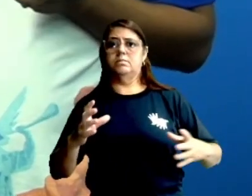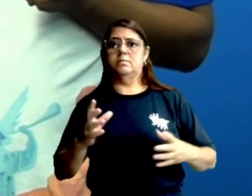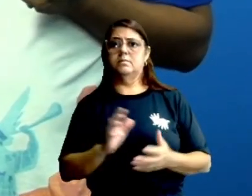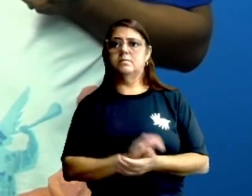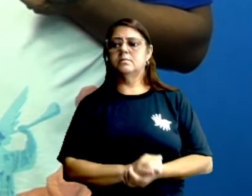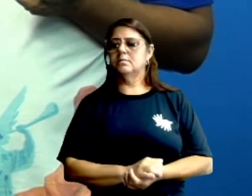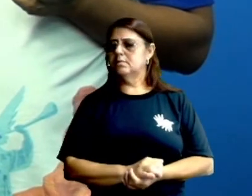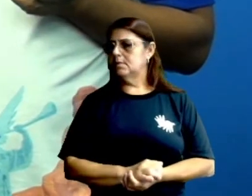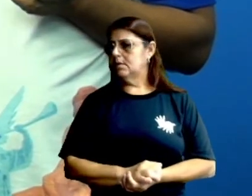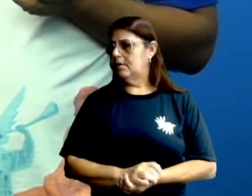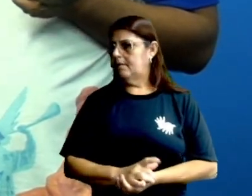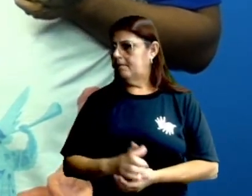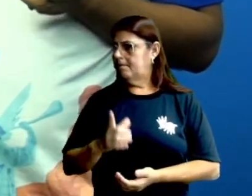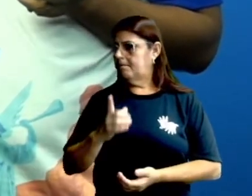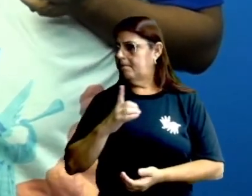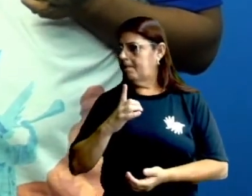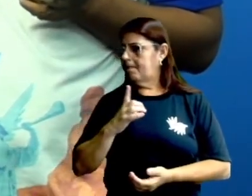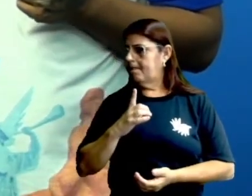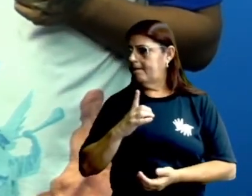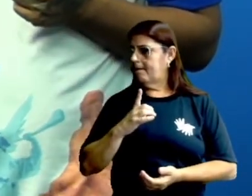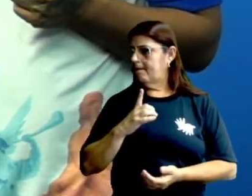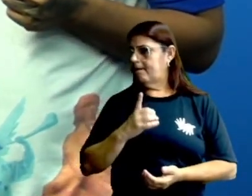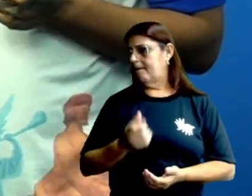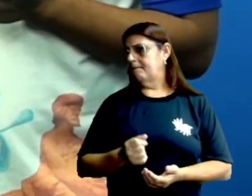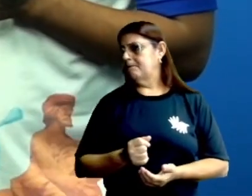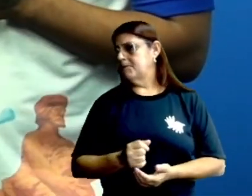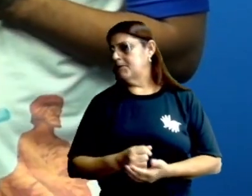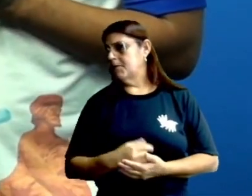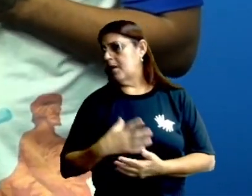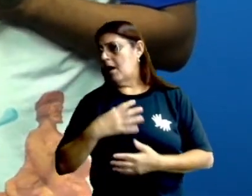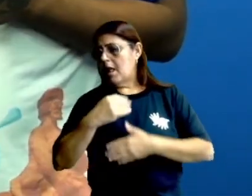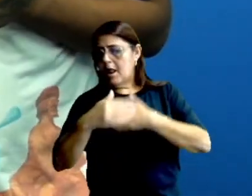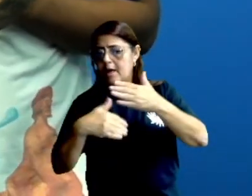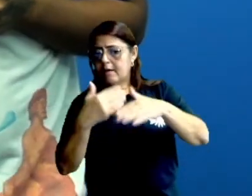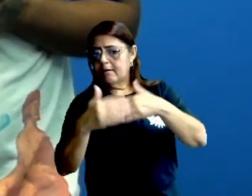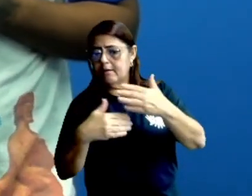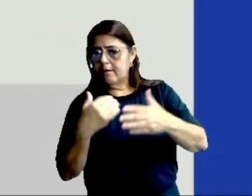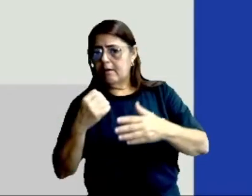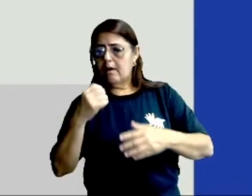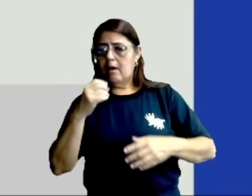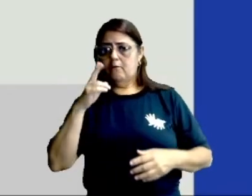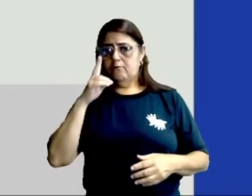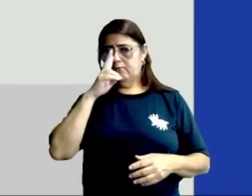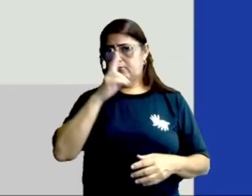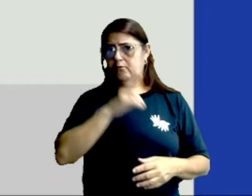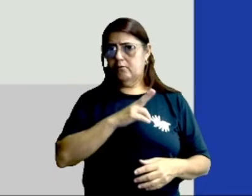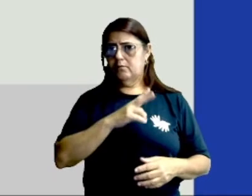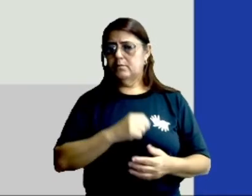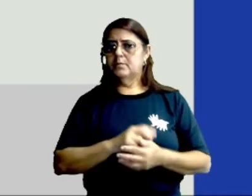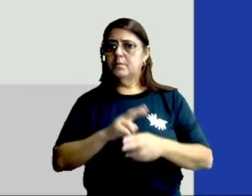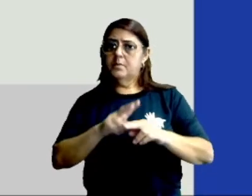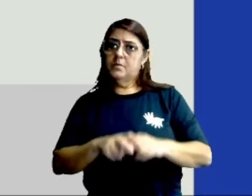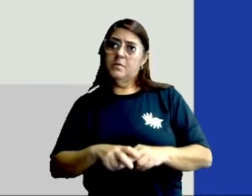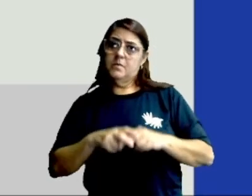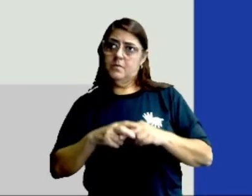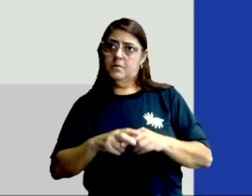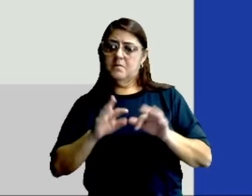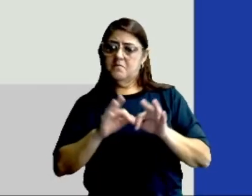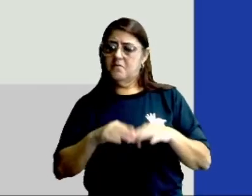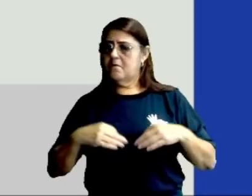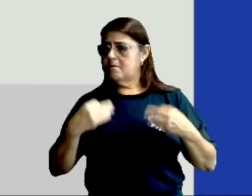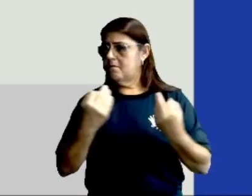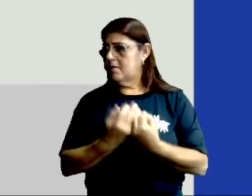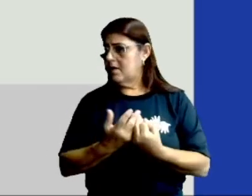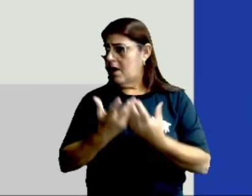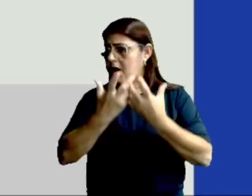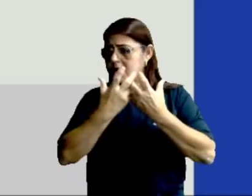eles tinham um exército extremamente consolidado e uma hierarquia social muito forte por conta também desse exército. Então, as famílias, elas recebiam